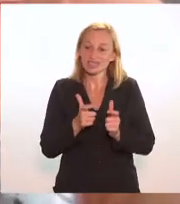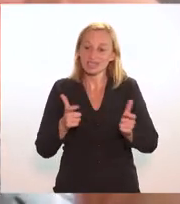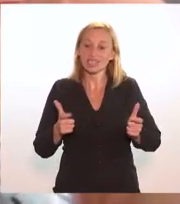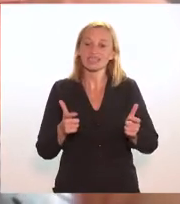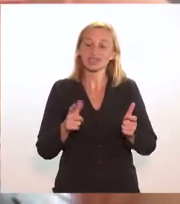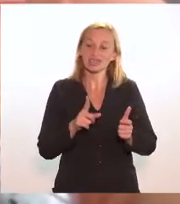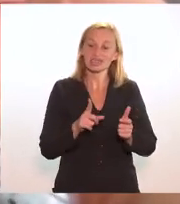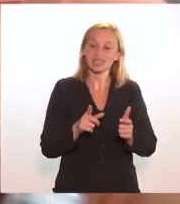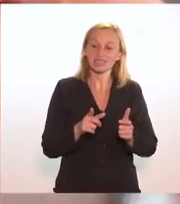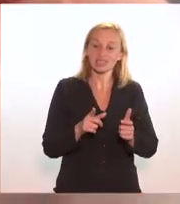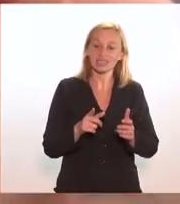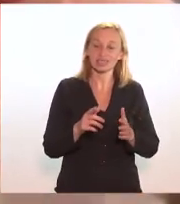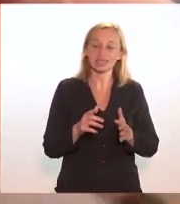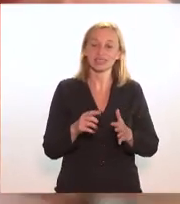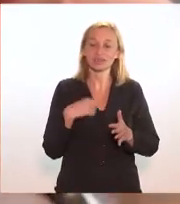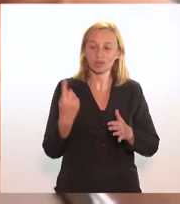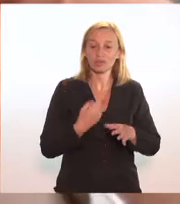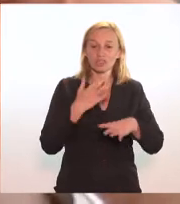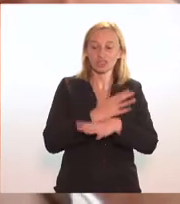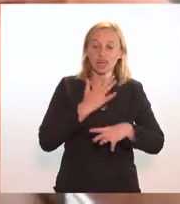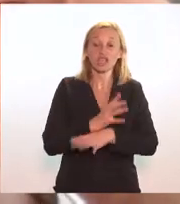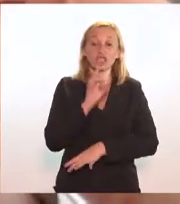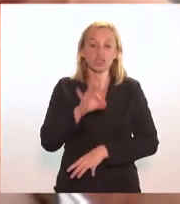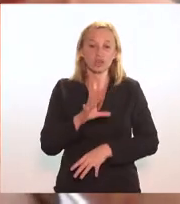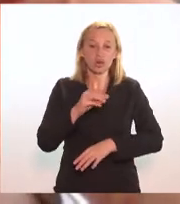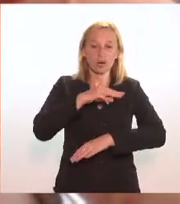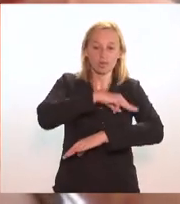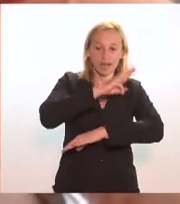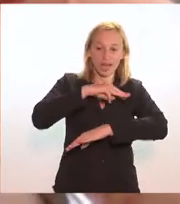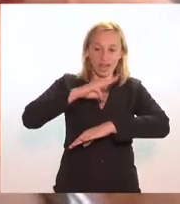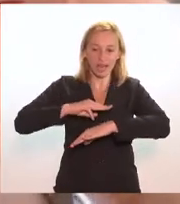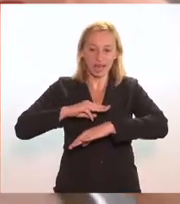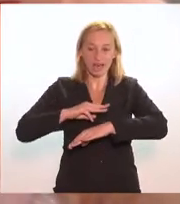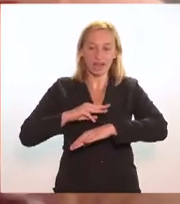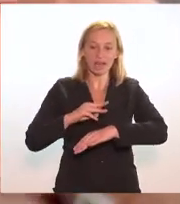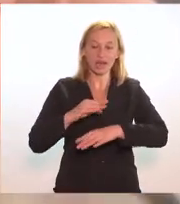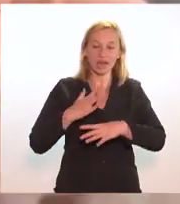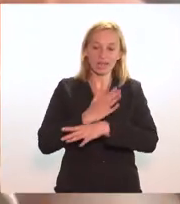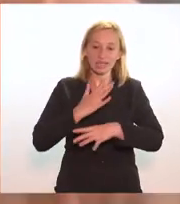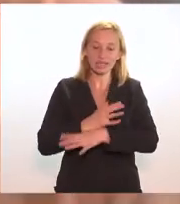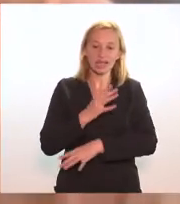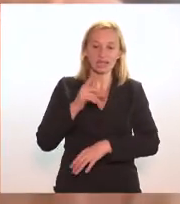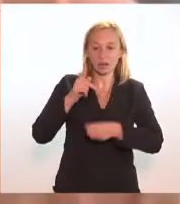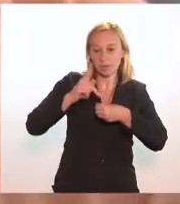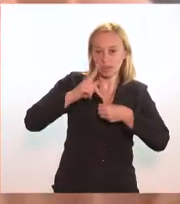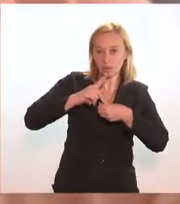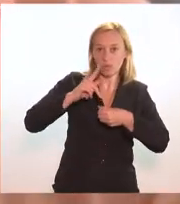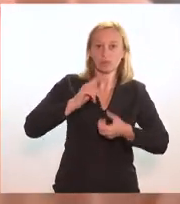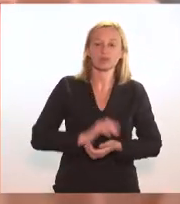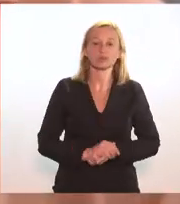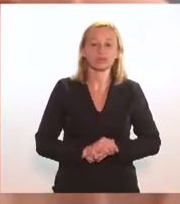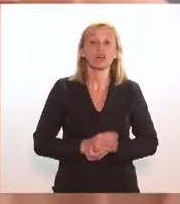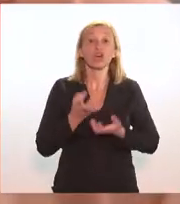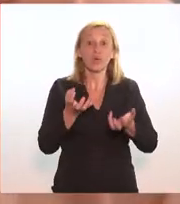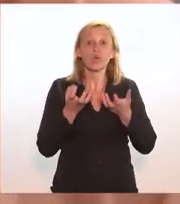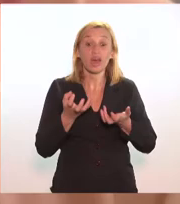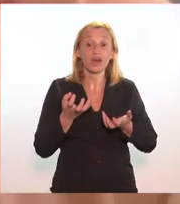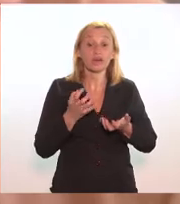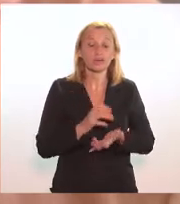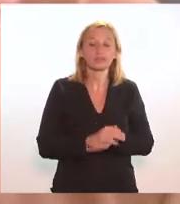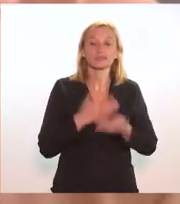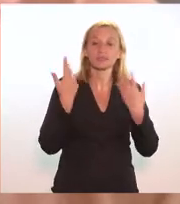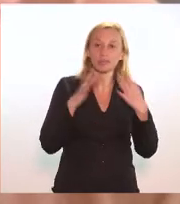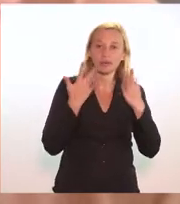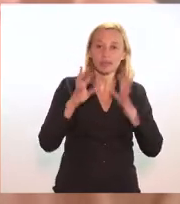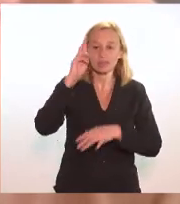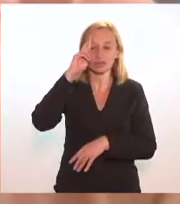nosso estado, né? Só a cidade de Macaé, devido à questão do petróleo. Eu quero